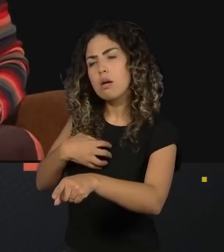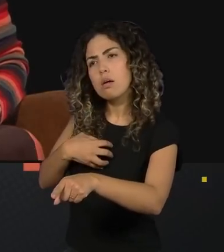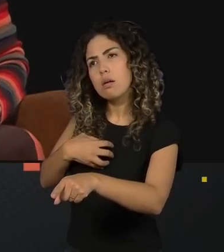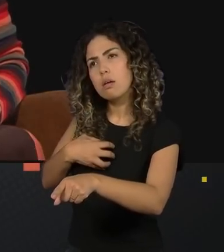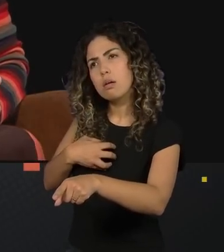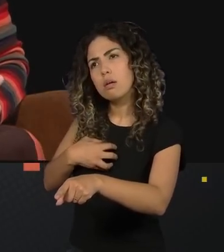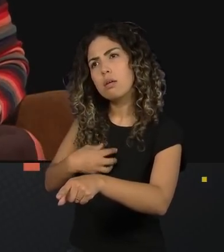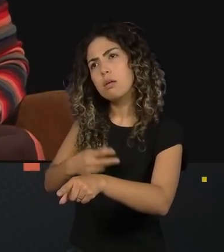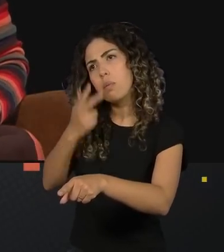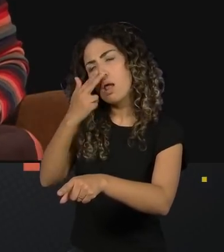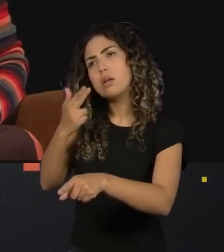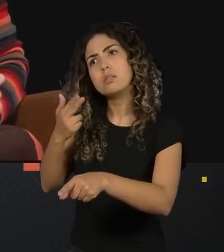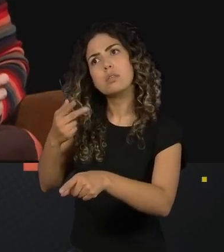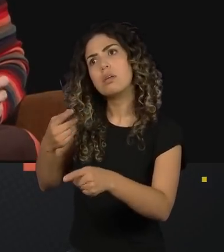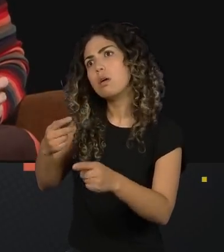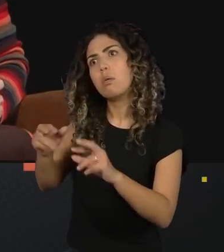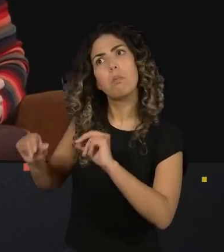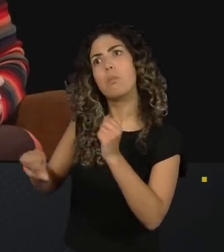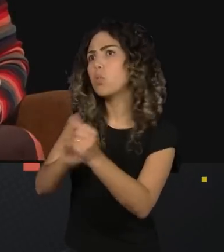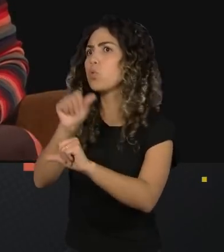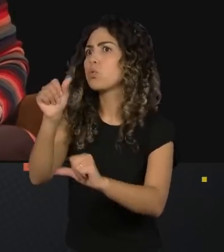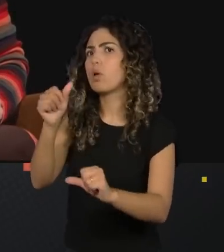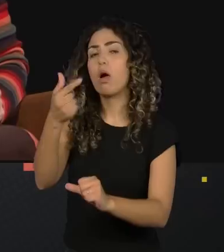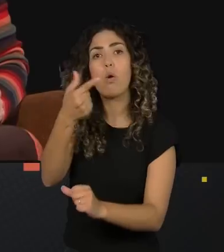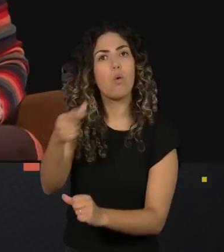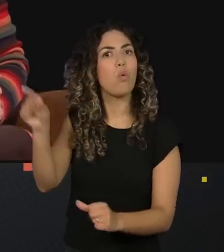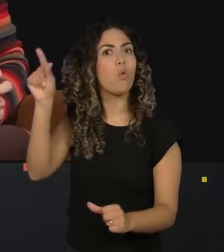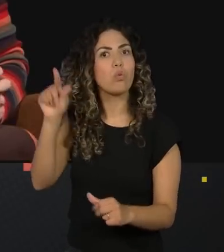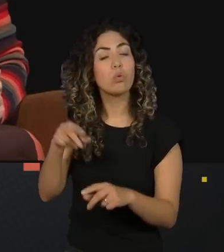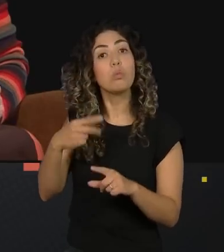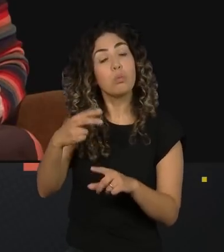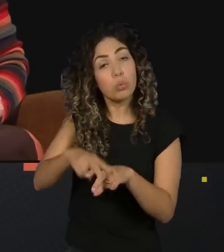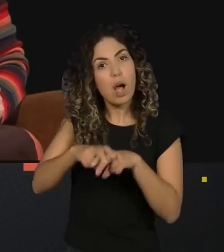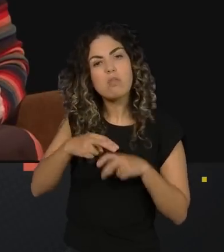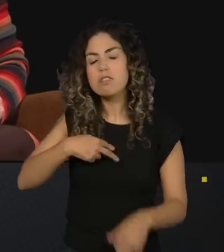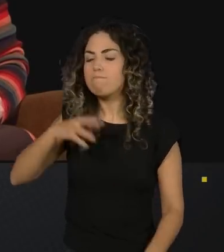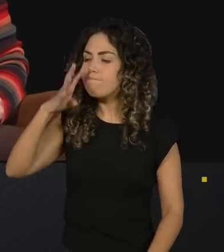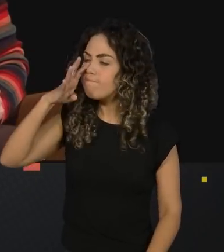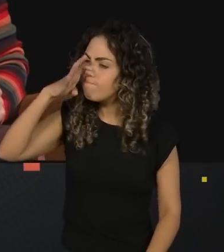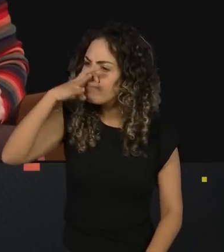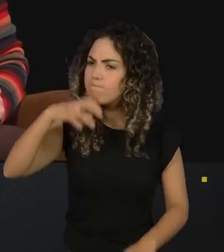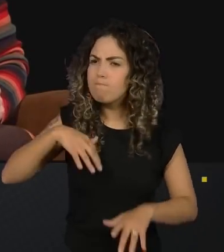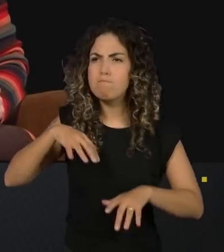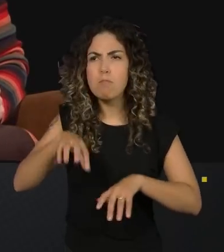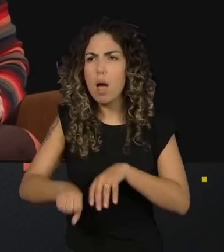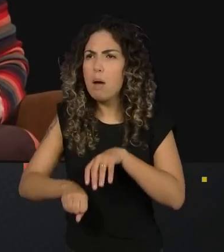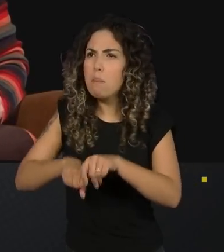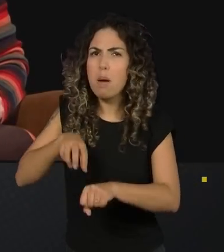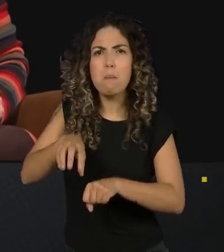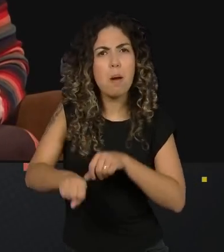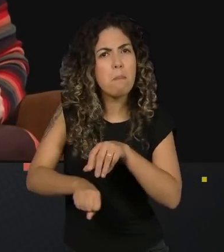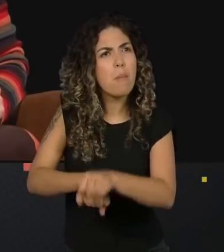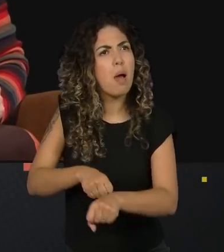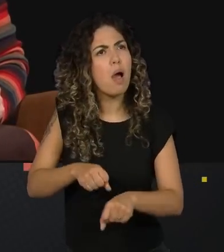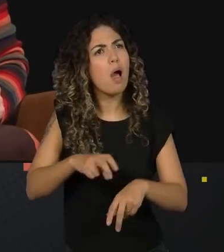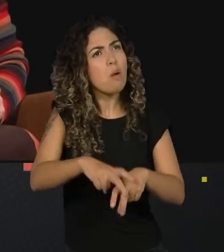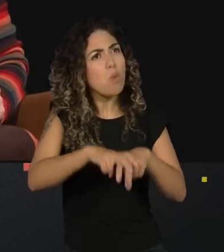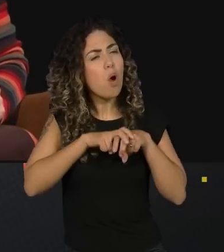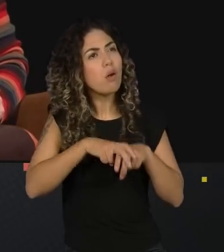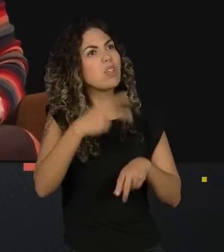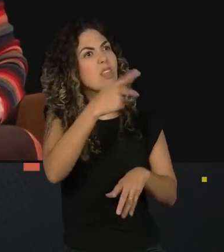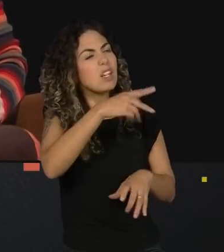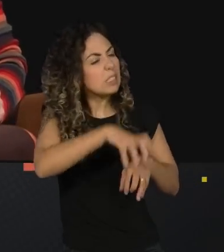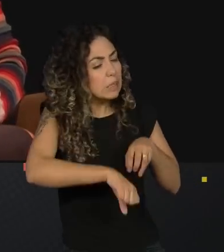intuitivamente, se resolva de alguma forma, pela persistência, pelas buscas, pelos caminhos que ela percorre